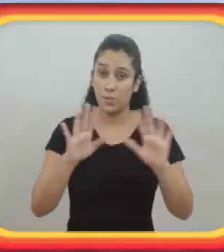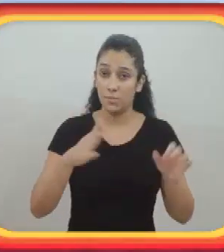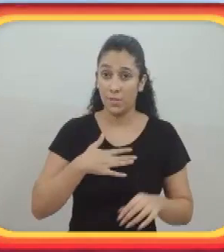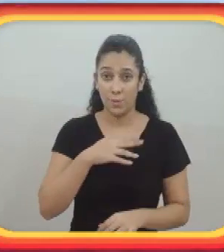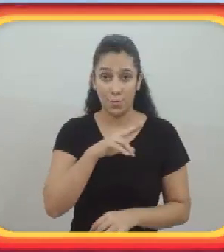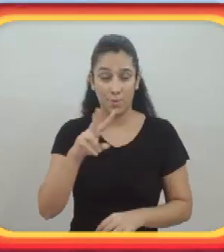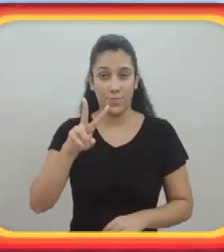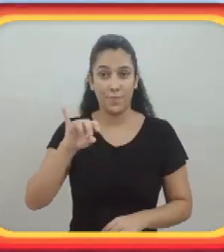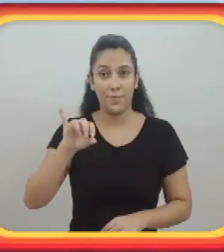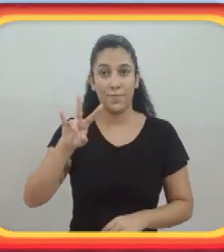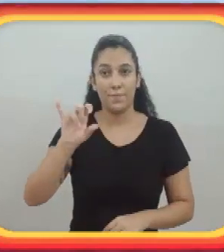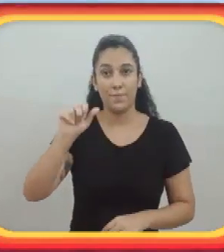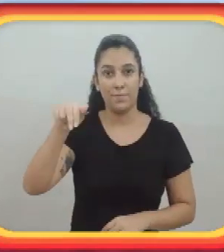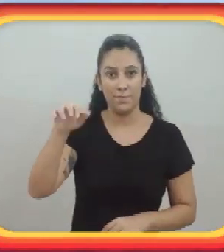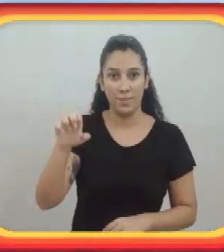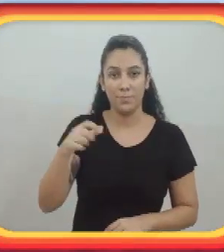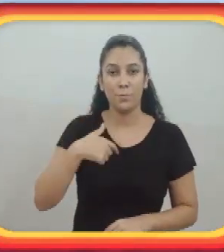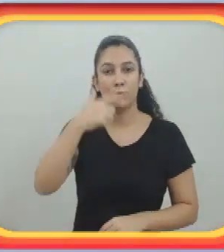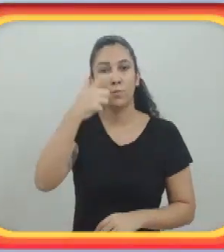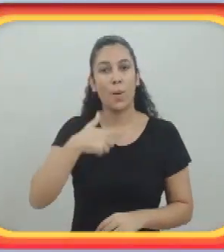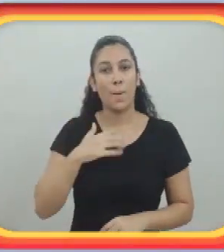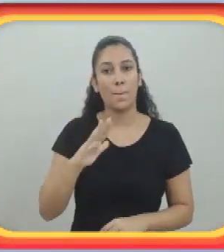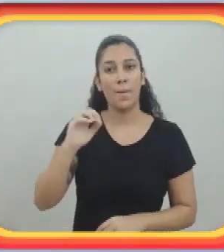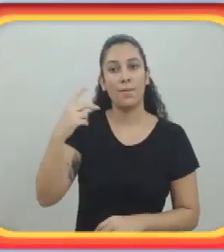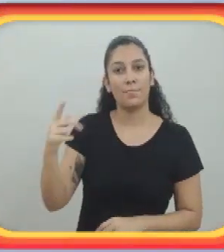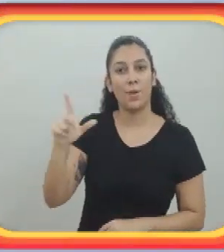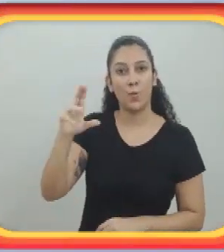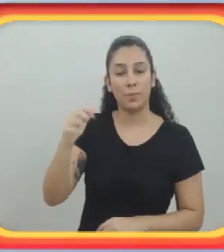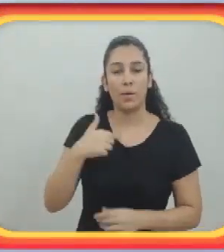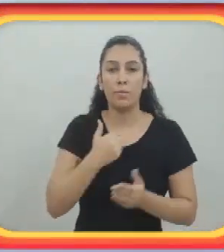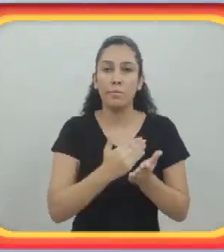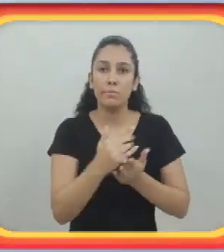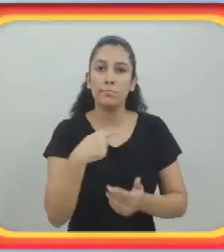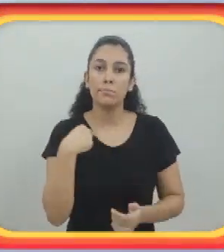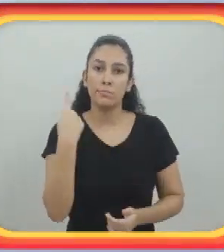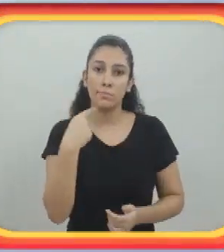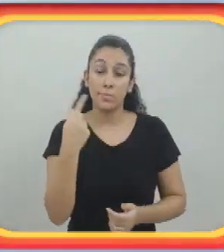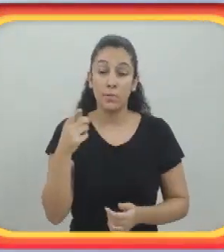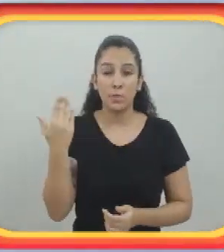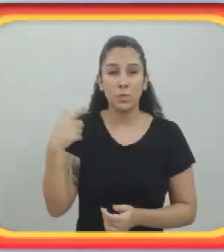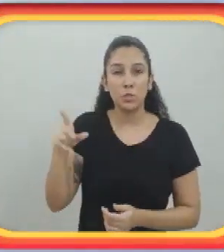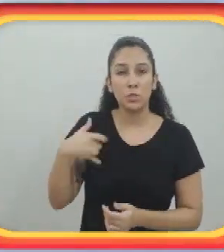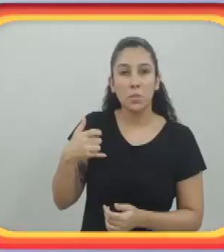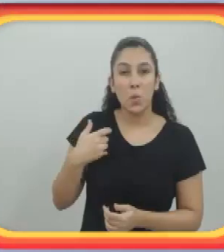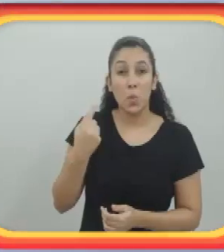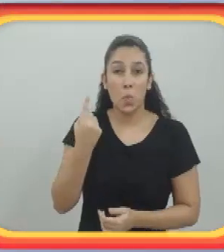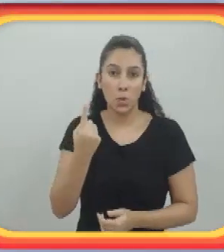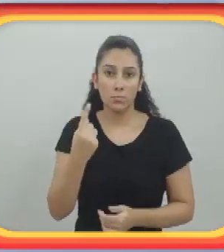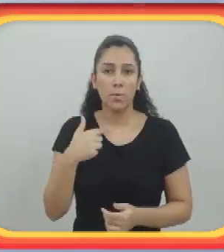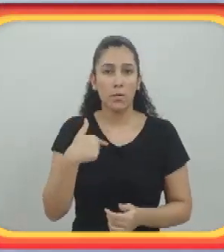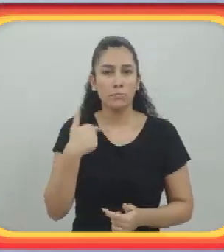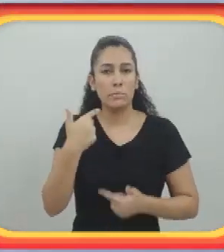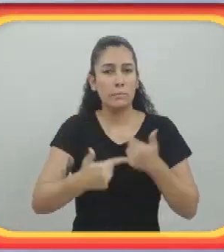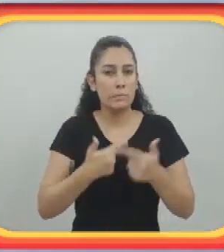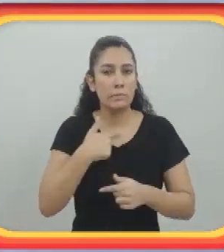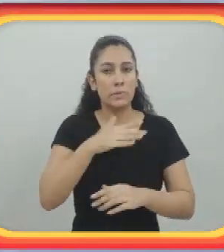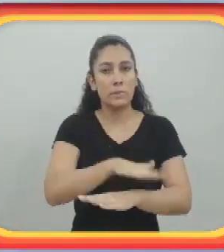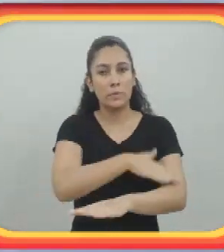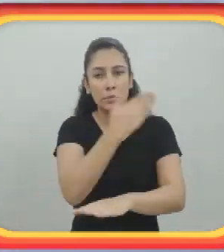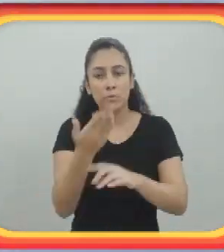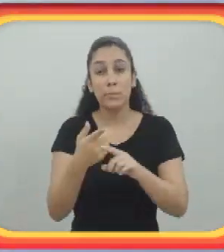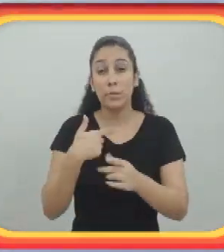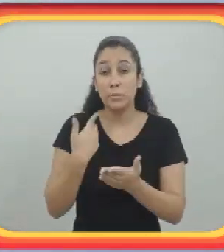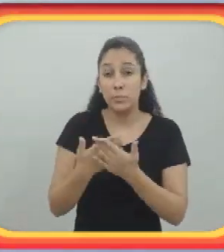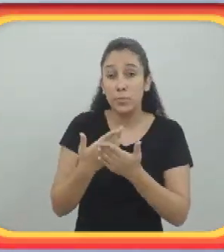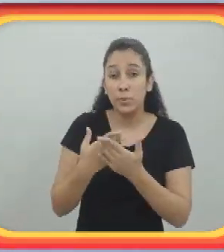Olá, meu nome é Viviane, eu sou a mãe do Lucas. Eu comecei o direito, ele tinha 1 aninho, mas eu trabalhava durante o